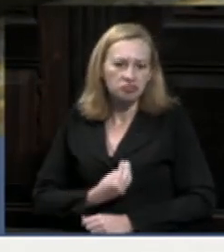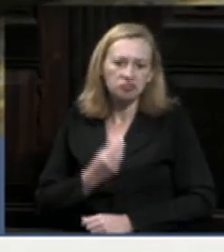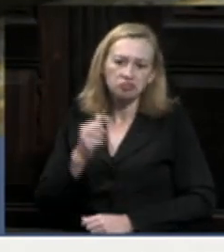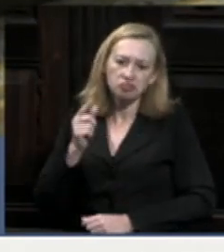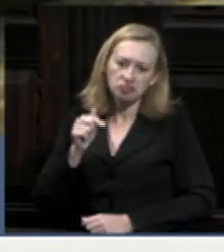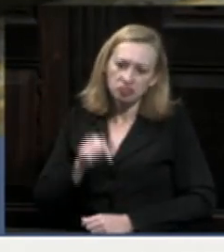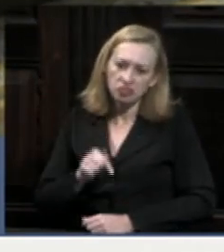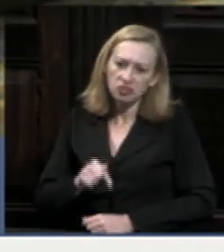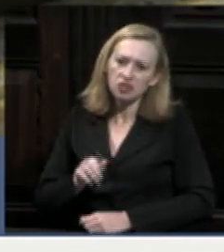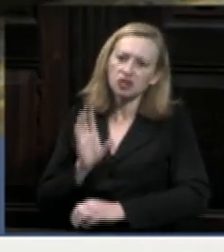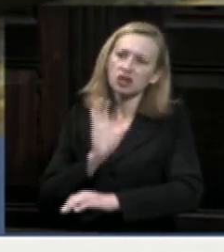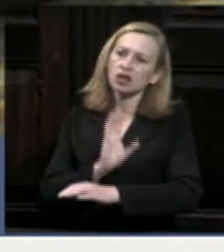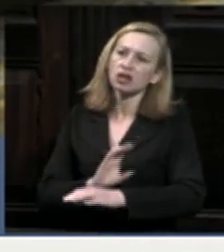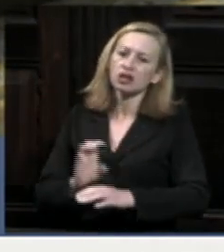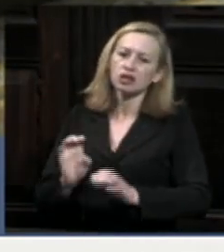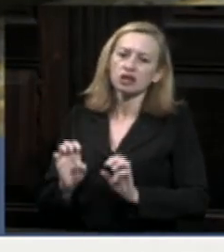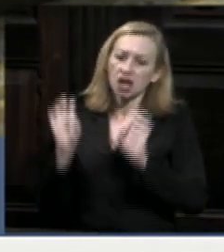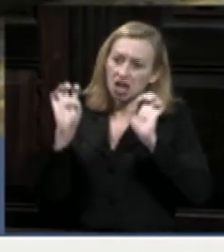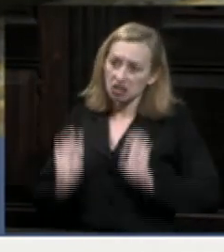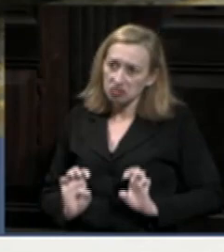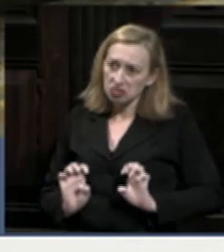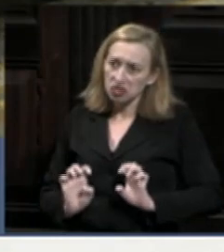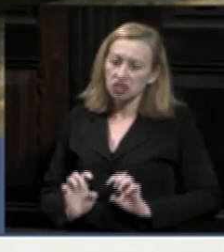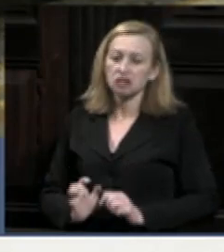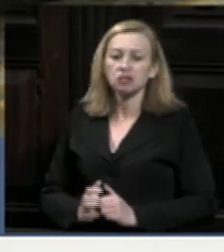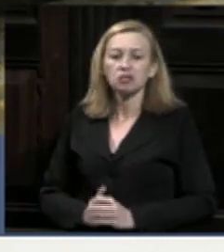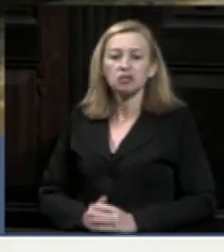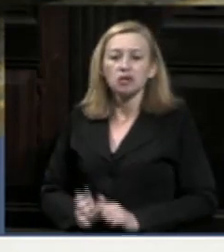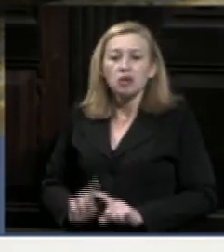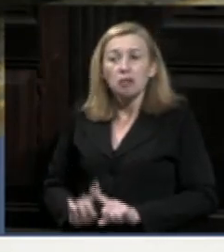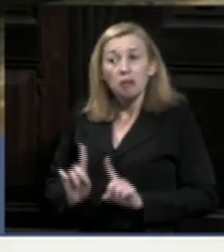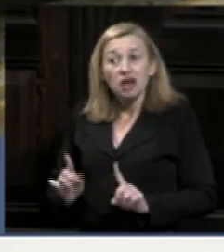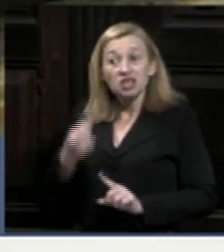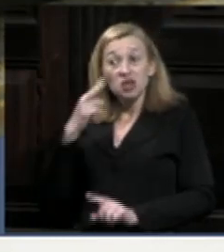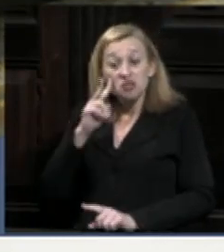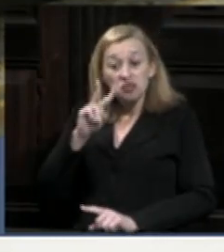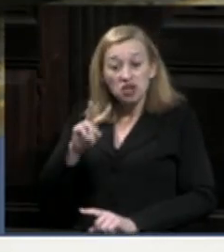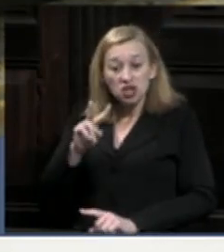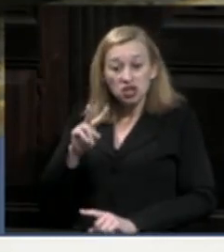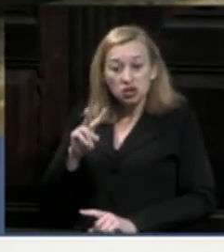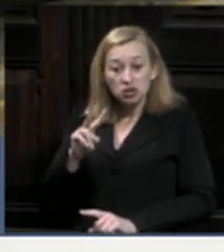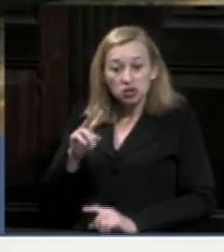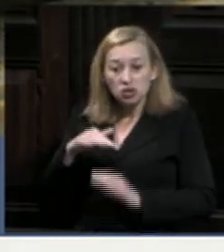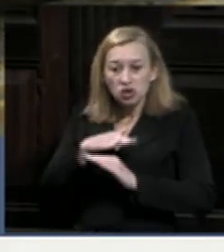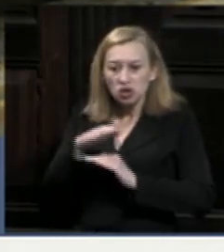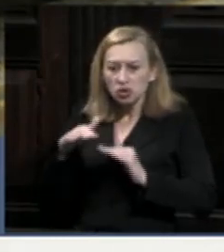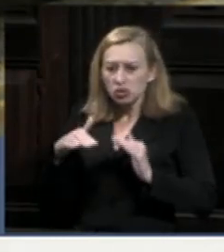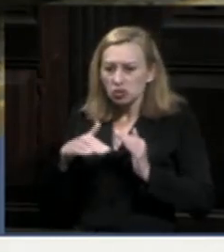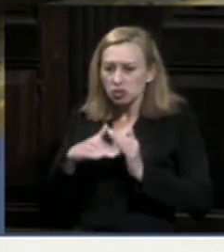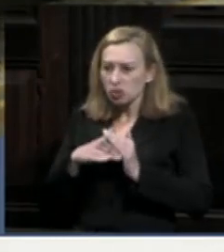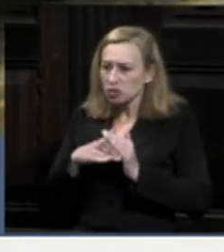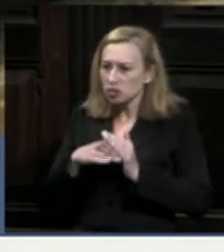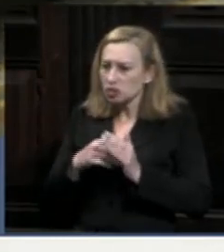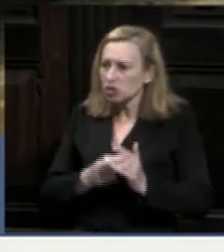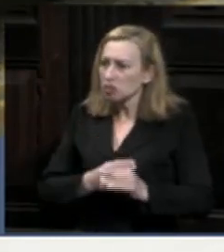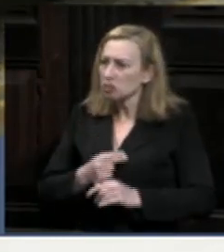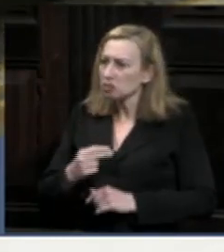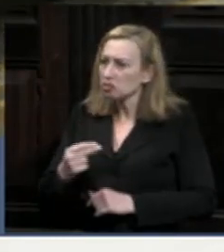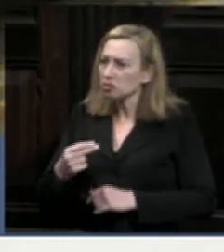educado mas eu vejo que o plenário todo mundo tá indo pra sua casa